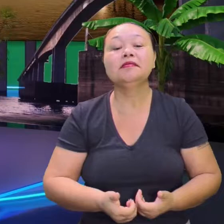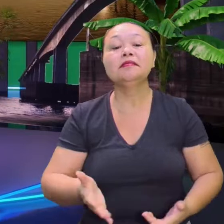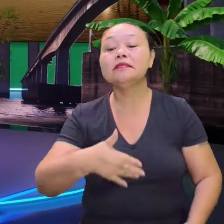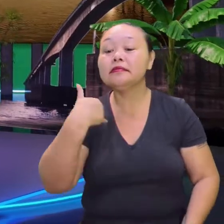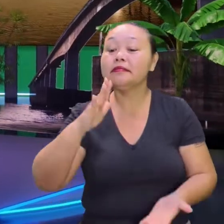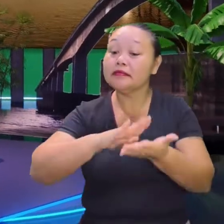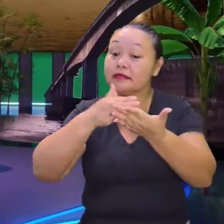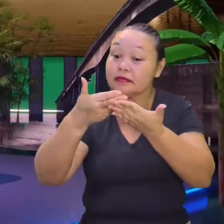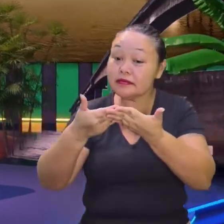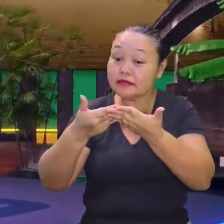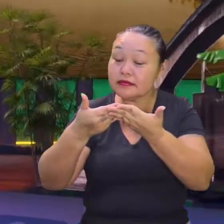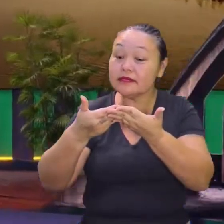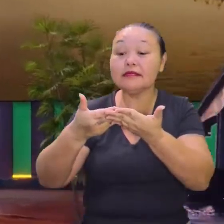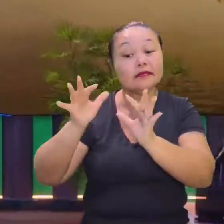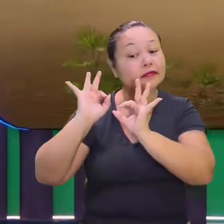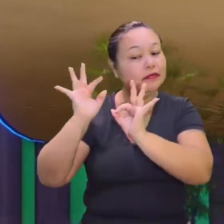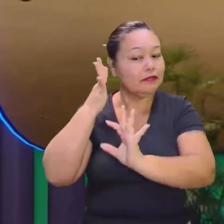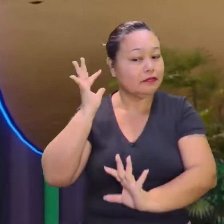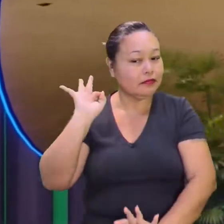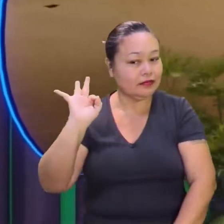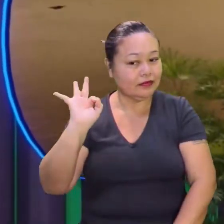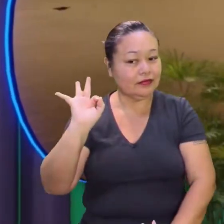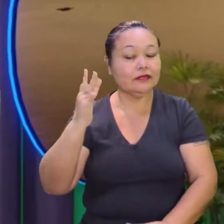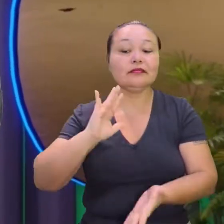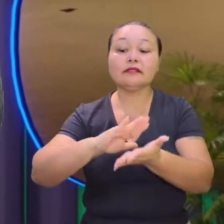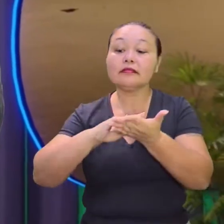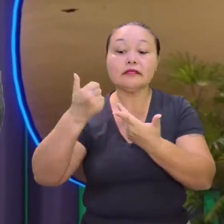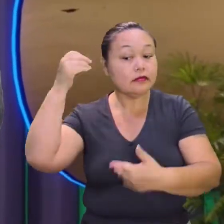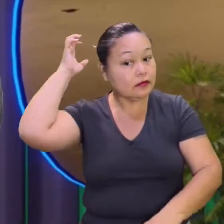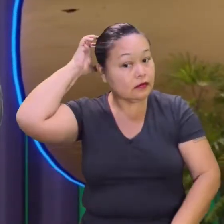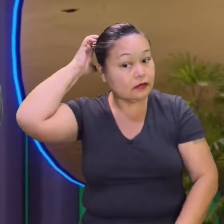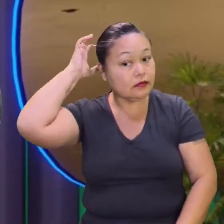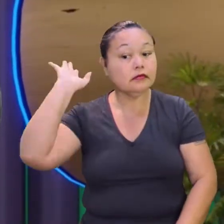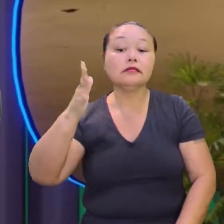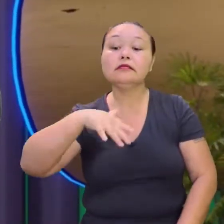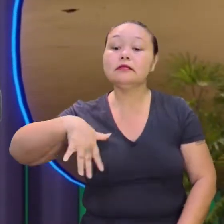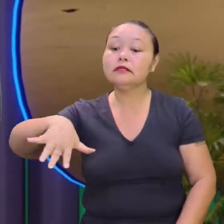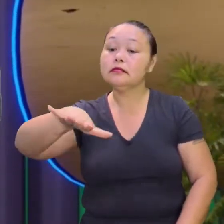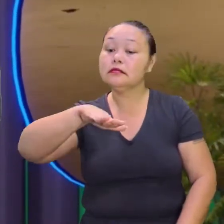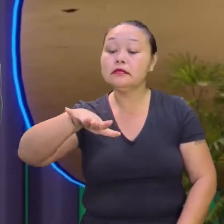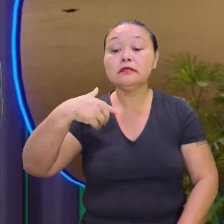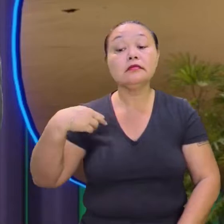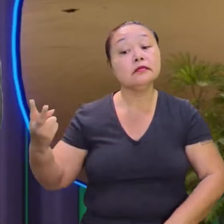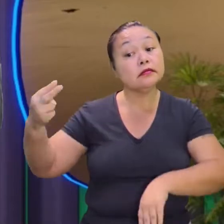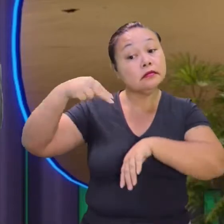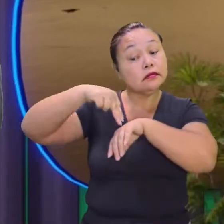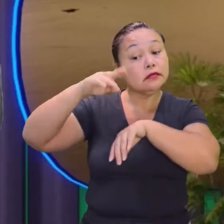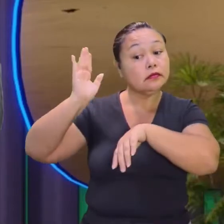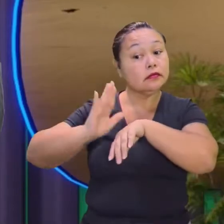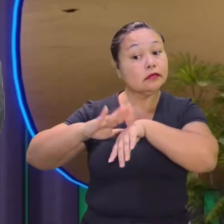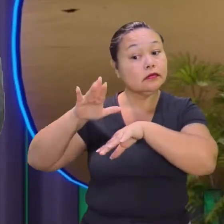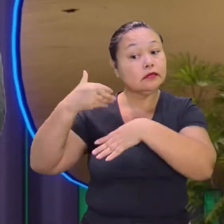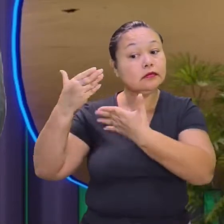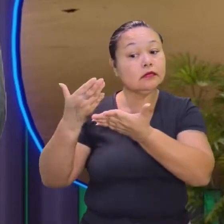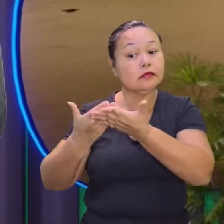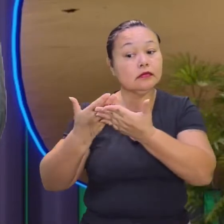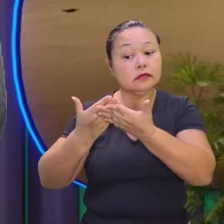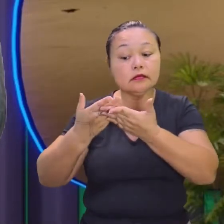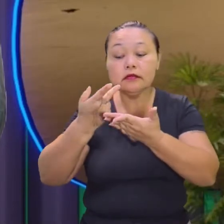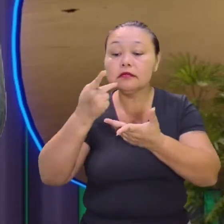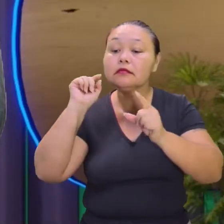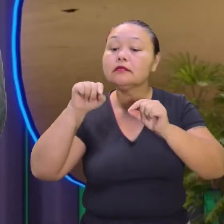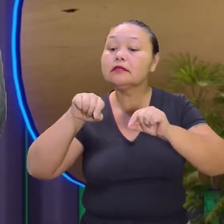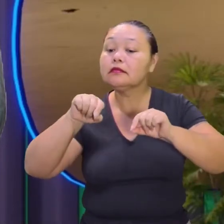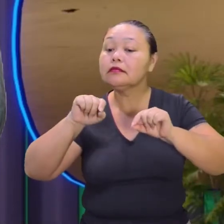aí, nossa intérprete top de linha, Aldelinda. Então, galera, a gente volta aqui para mais uma aula e hoje a gente vai falar nessa